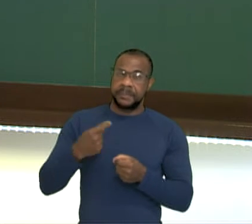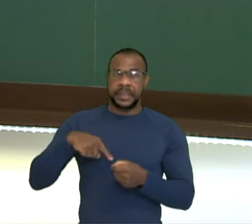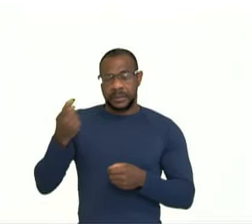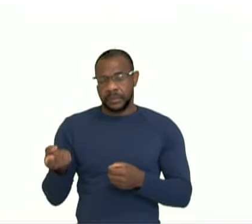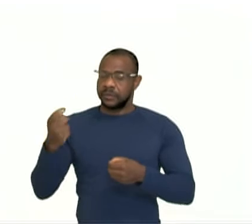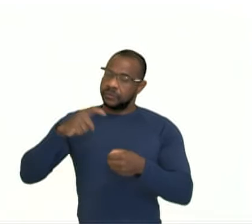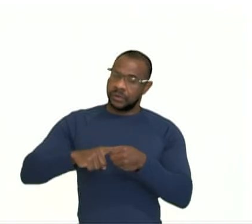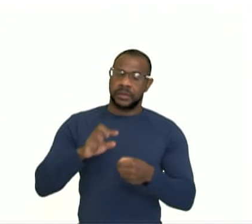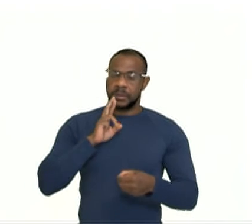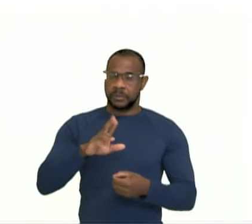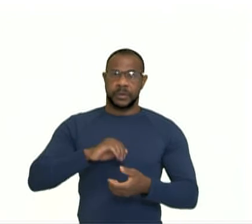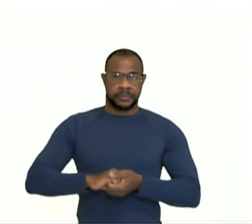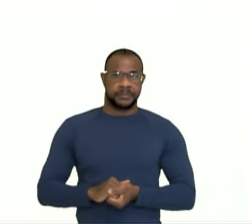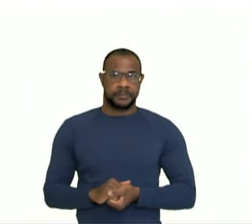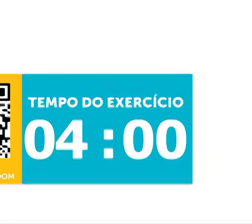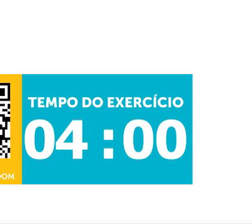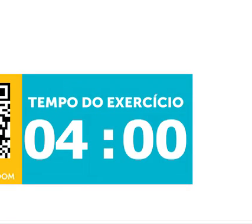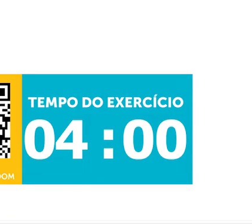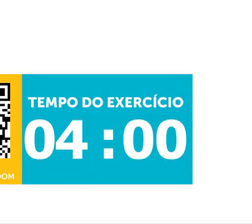retorne aqui com a resolução.